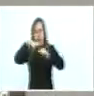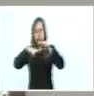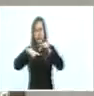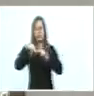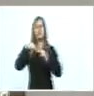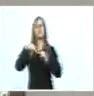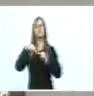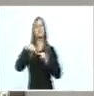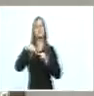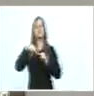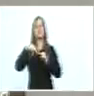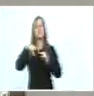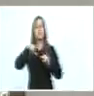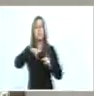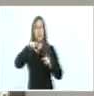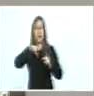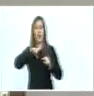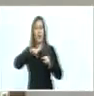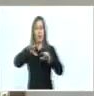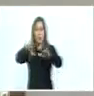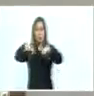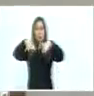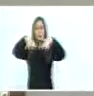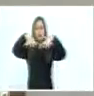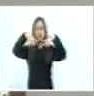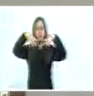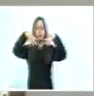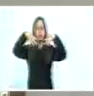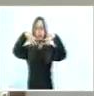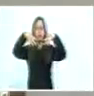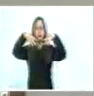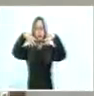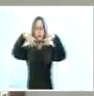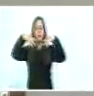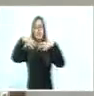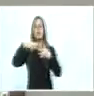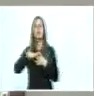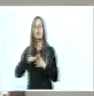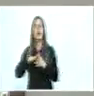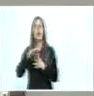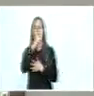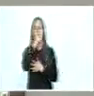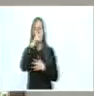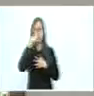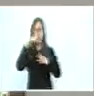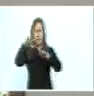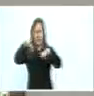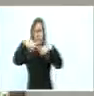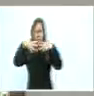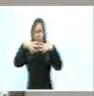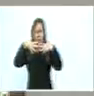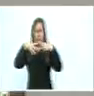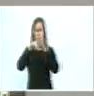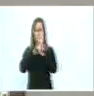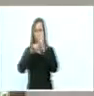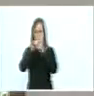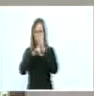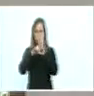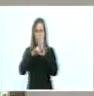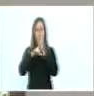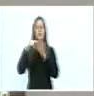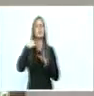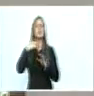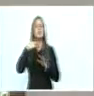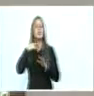teve uma audiência na Assembleia Legislativa de Minas Gerais, que estava presente o deputado Celinho